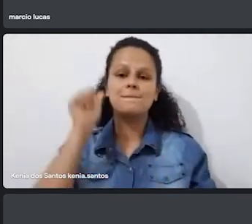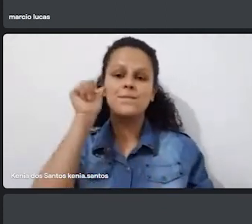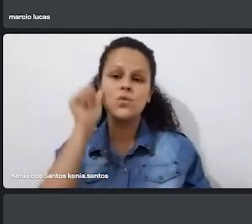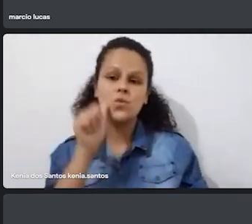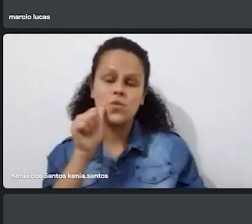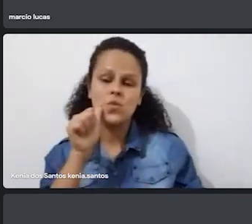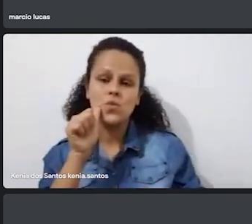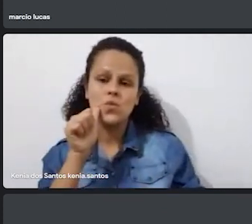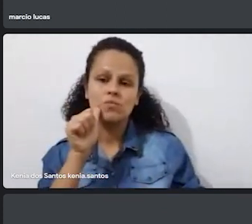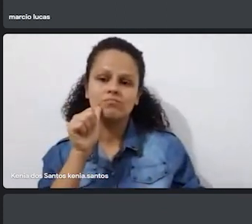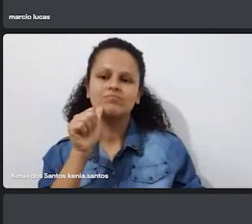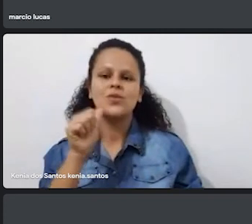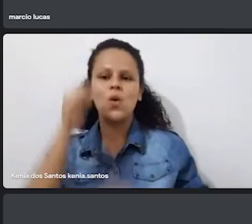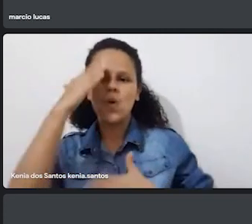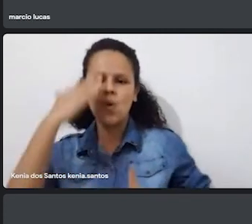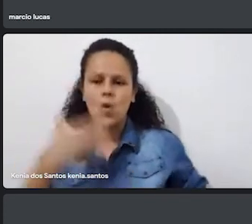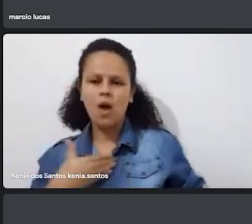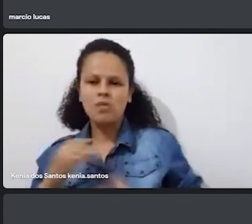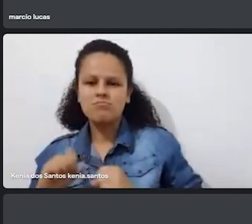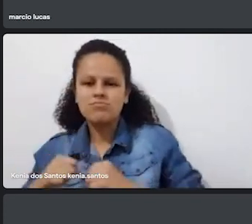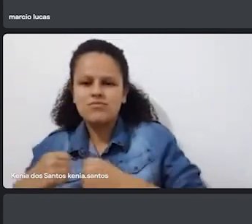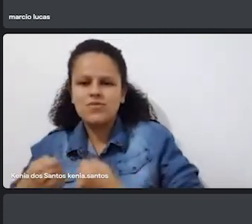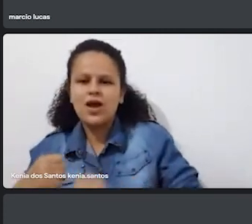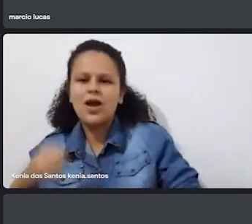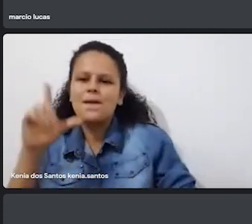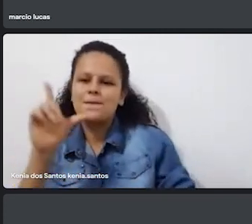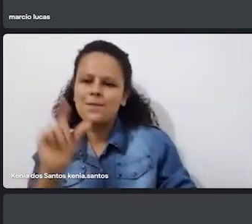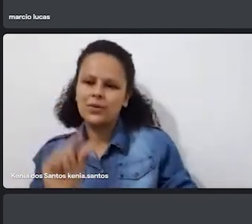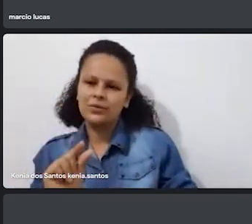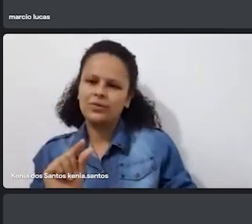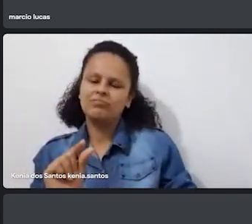ela tem uma resistência menor.